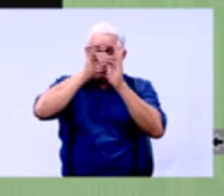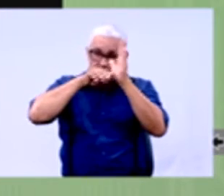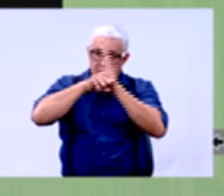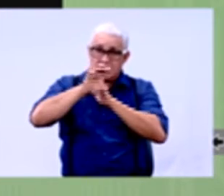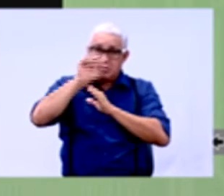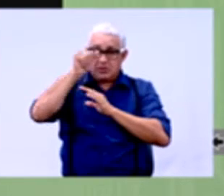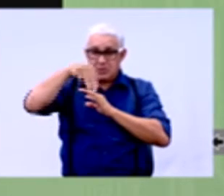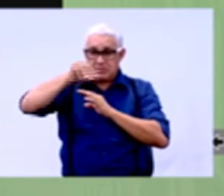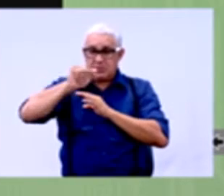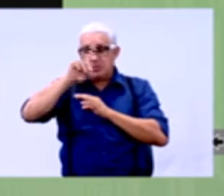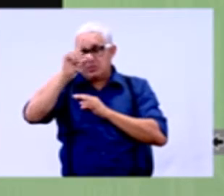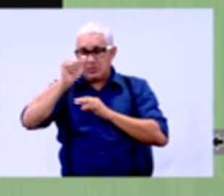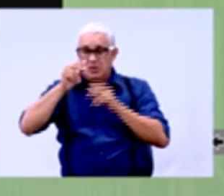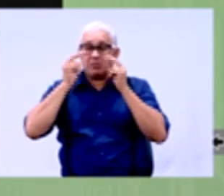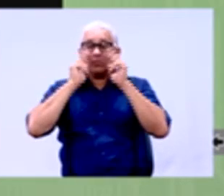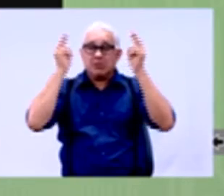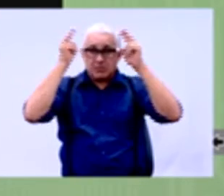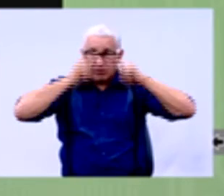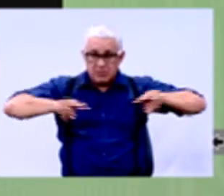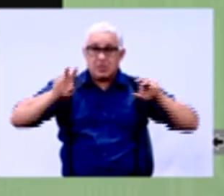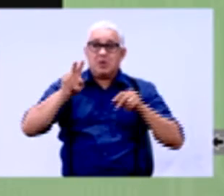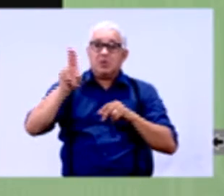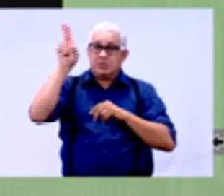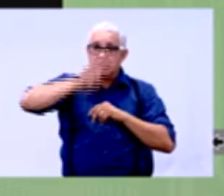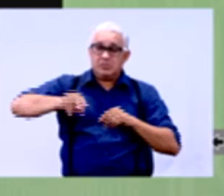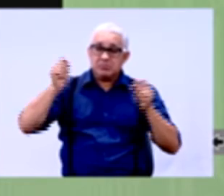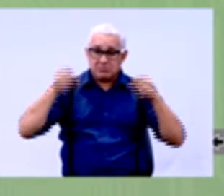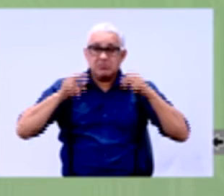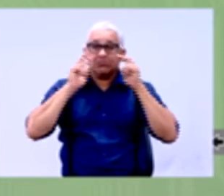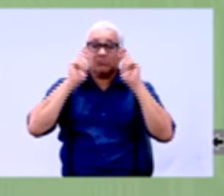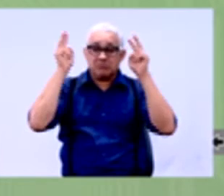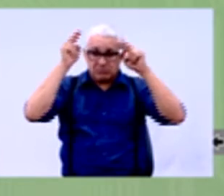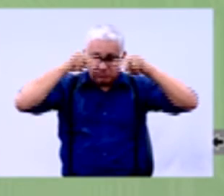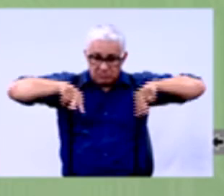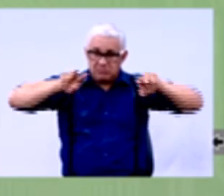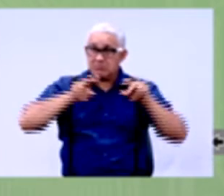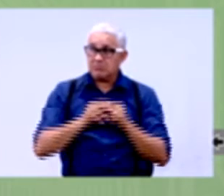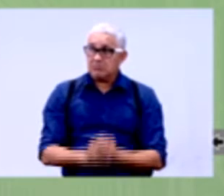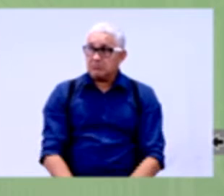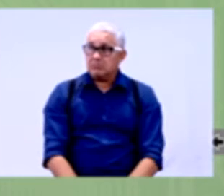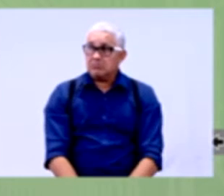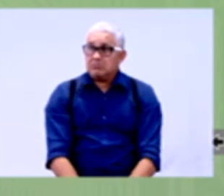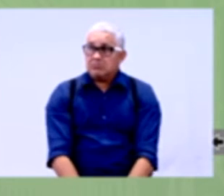de visão, na camada que o usuário está vendo, né?